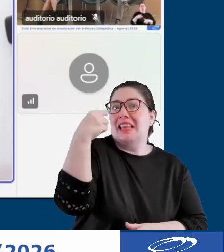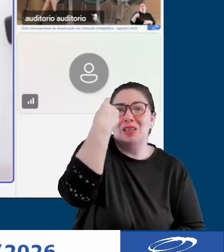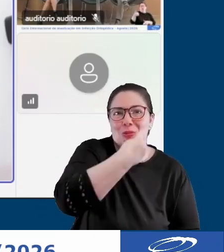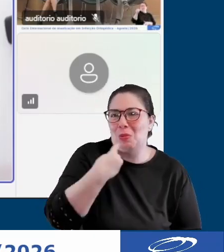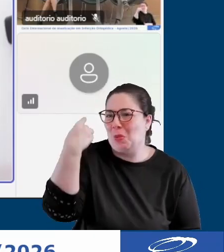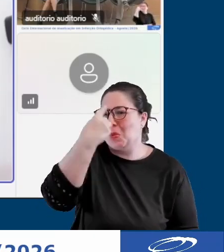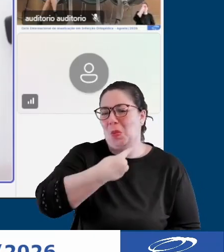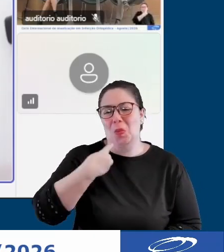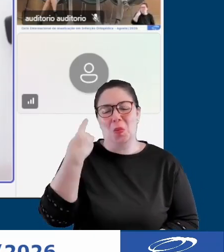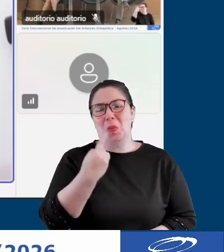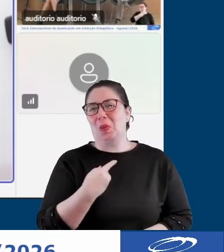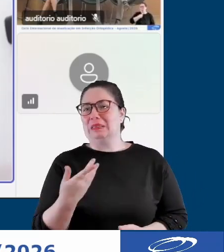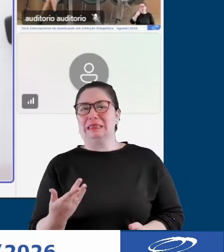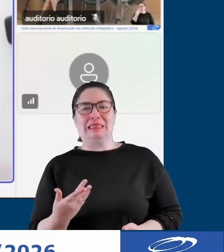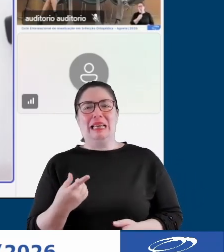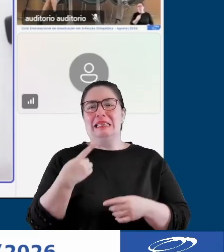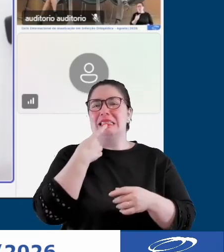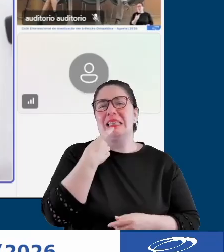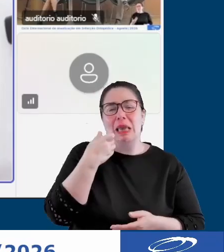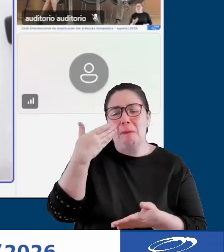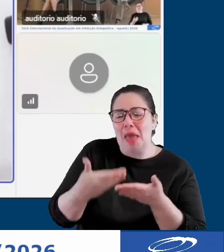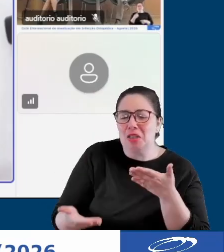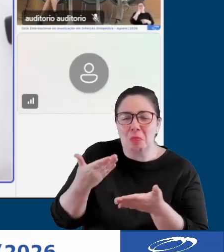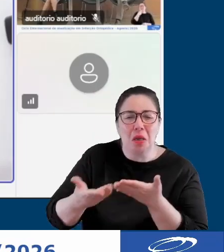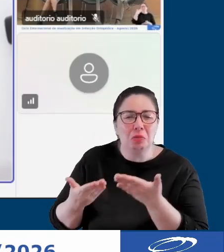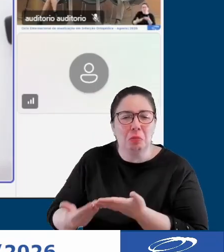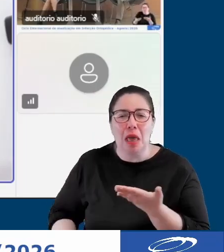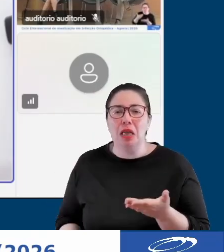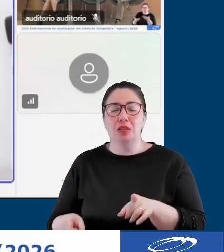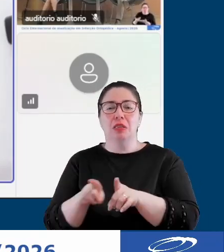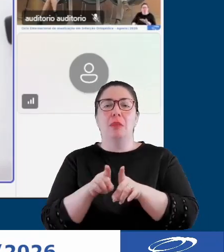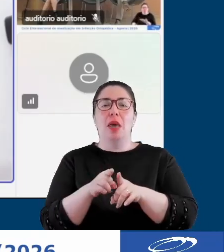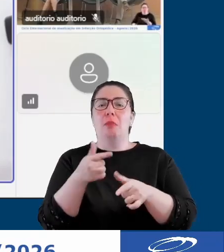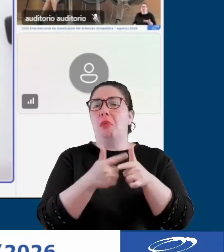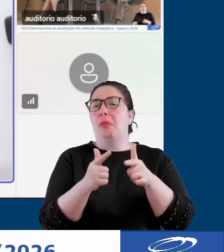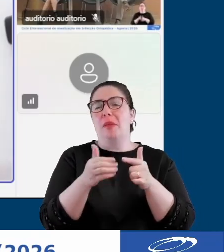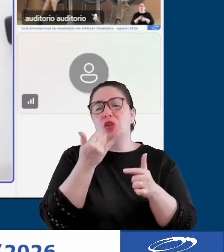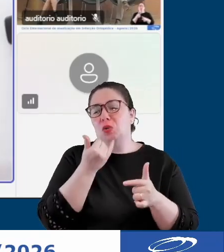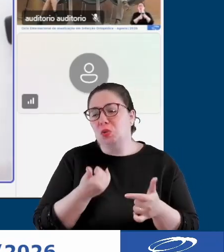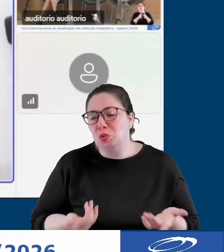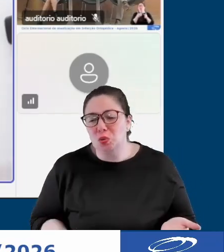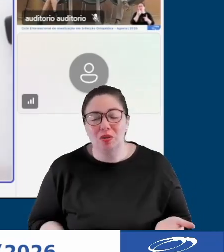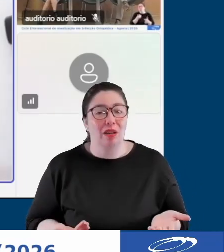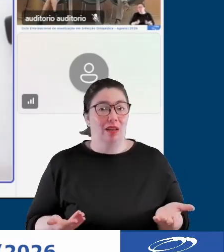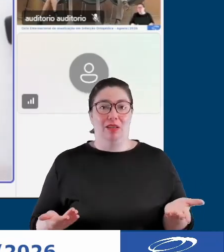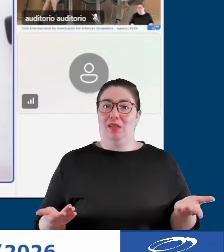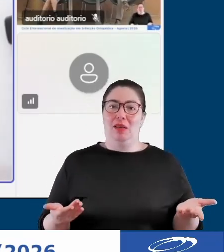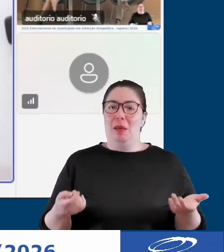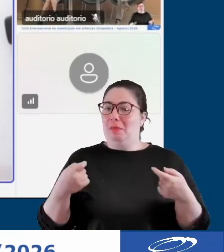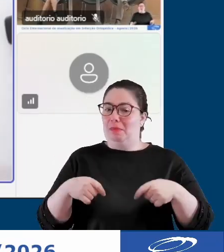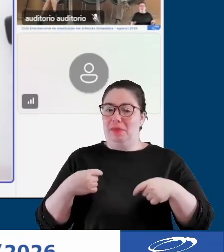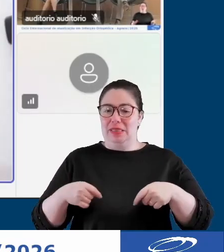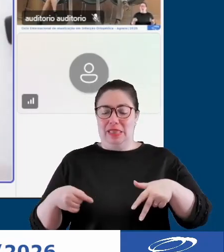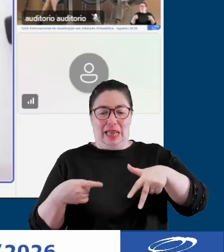perda sanguínea e um paciente com problemas de nutrição e uma quantidade de implantes enorme. A gente está falando de mais de 20